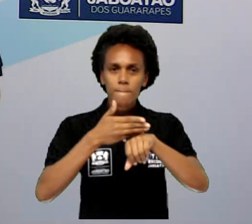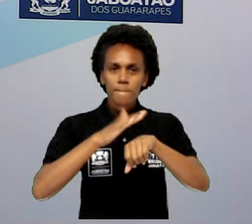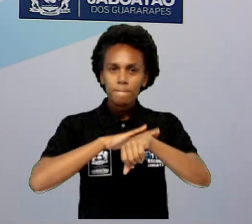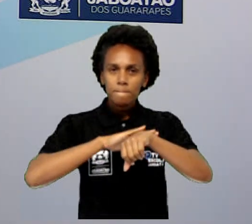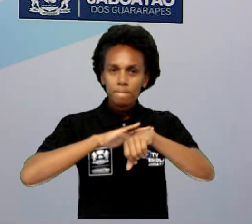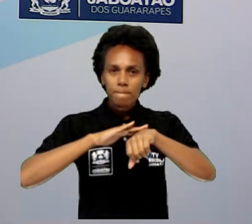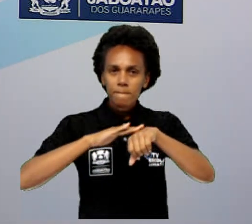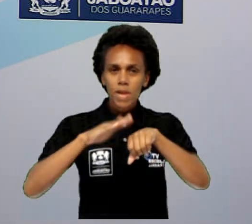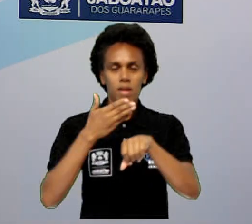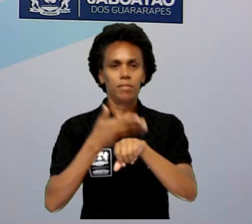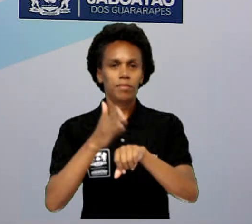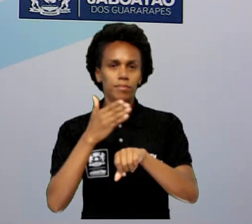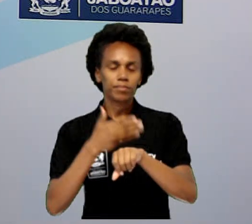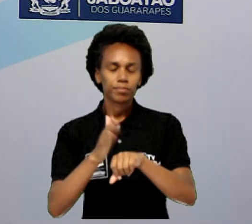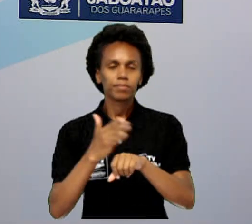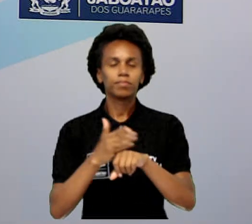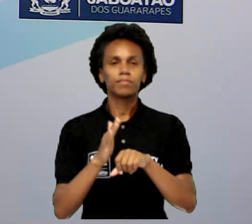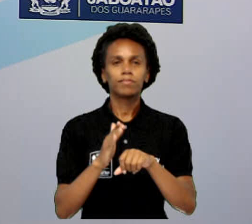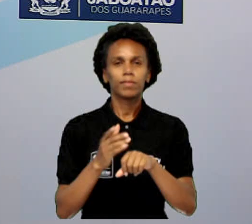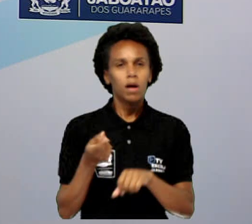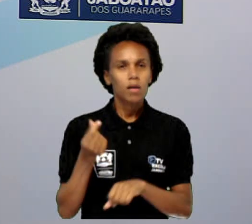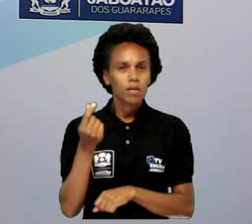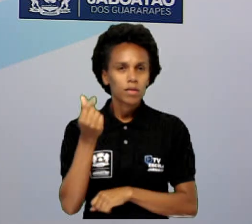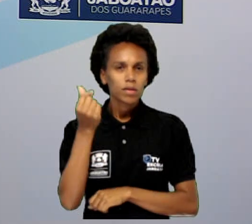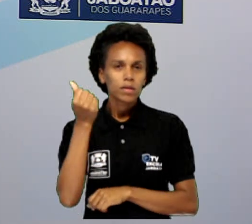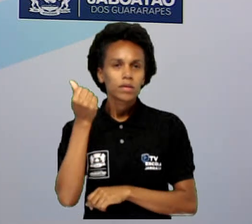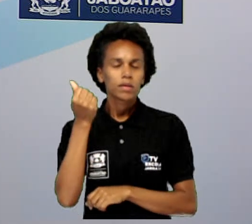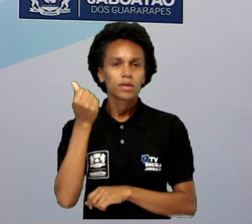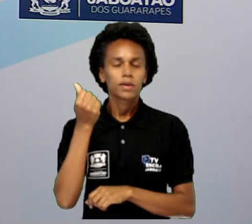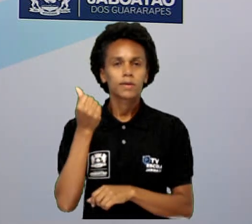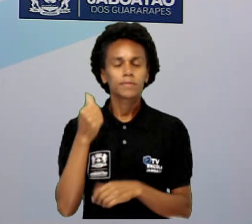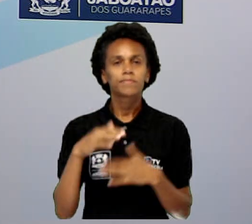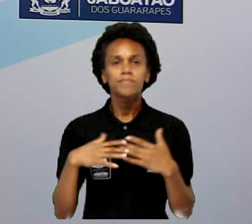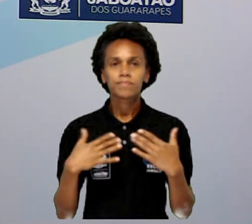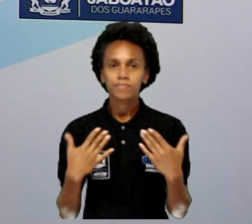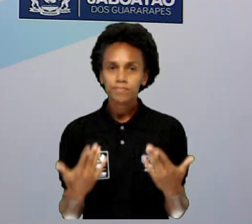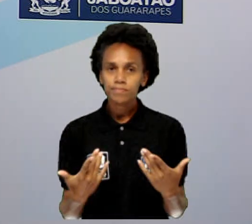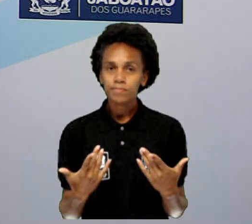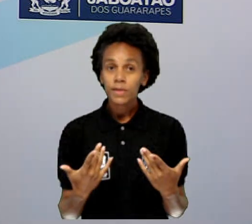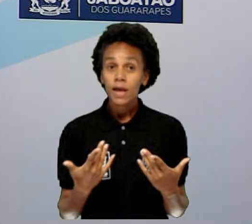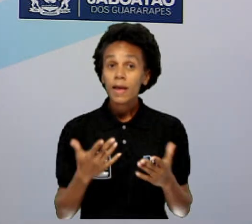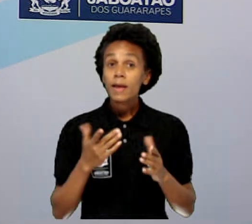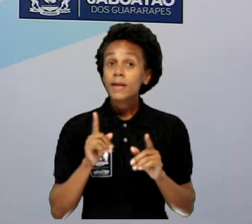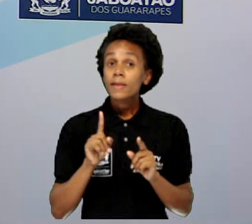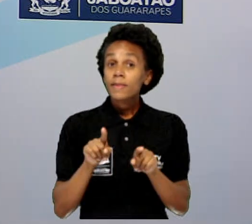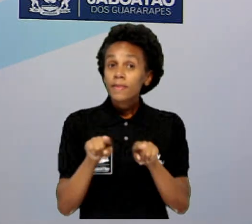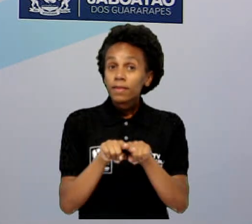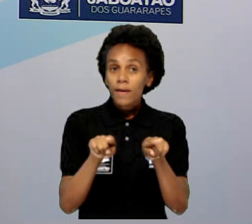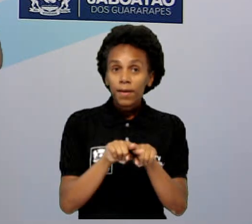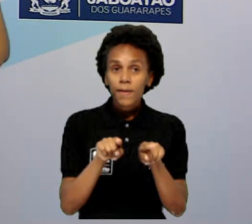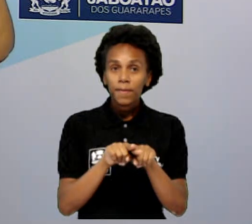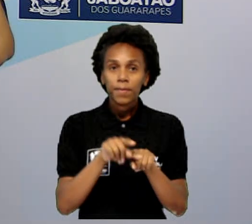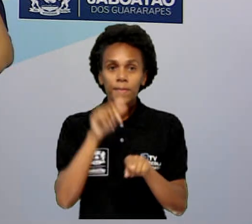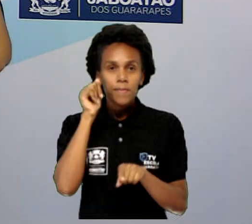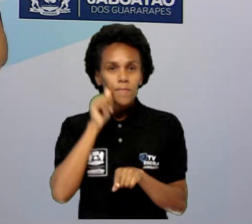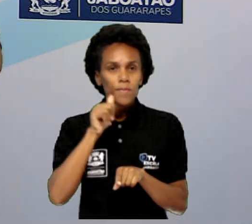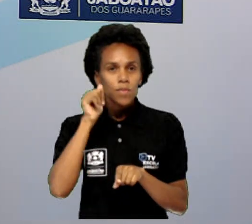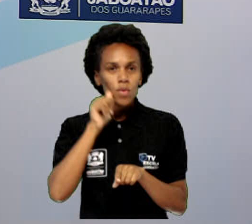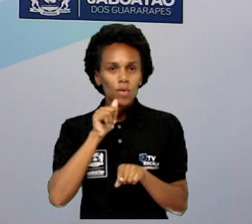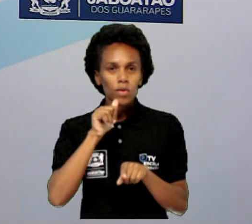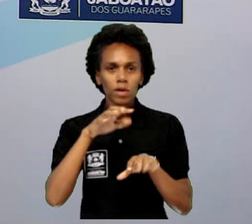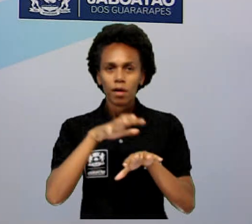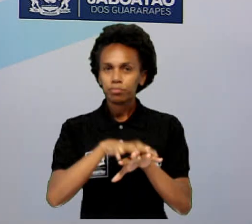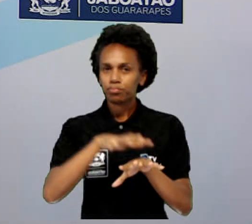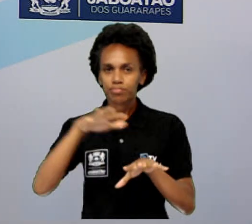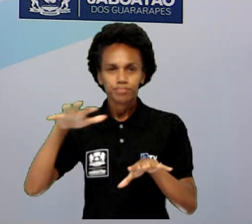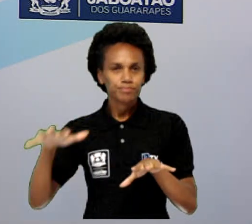mesmo assim, dentro desse grupo, ela excluía as mulheres. Pois é, porque lá no passado,